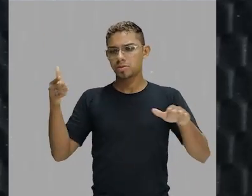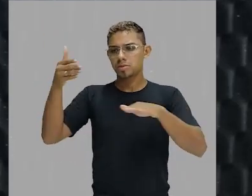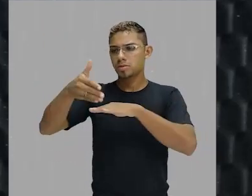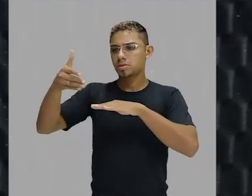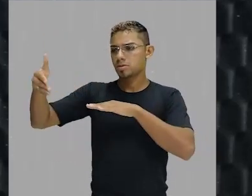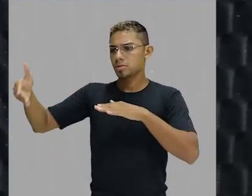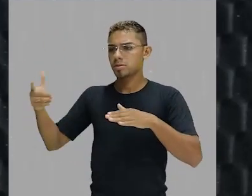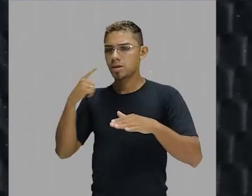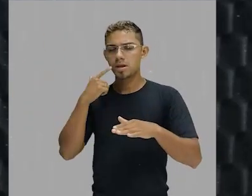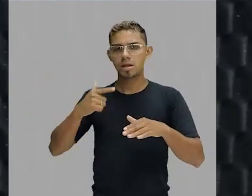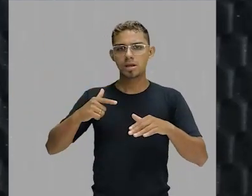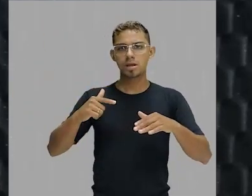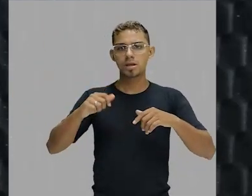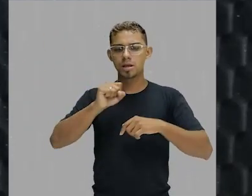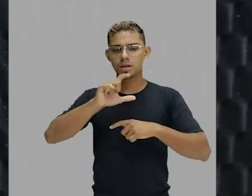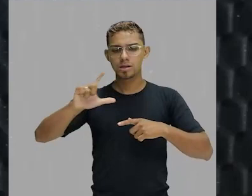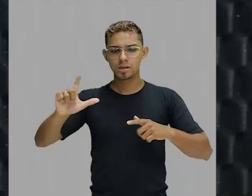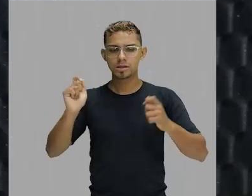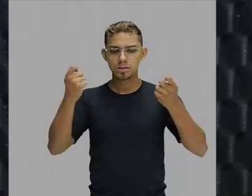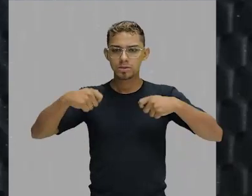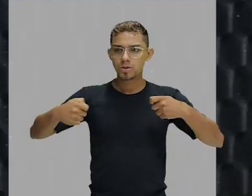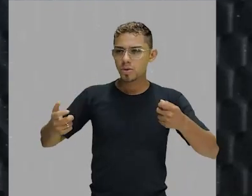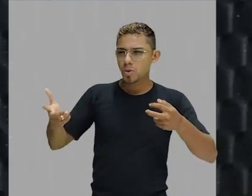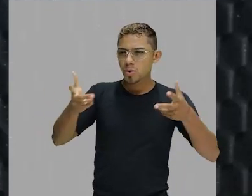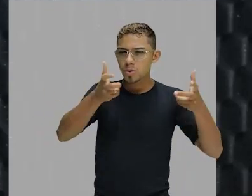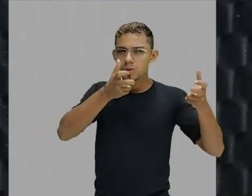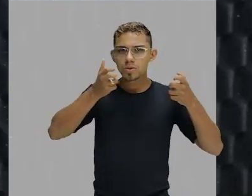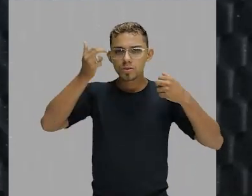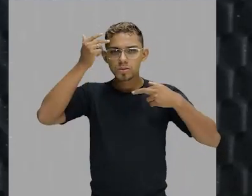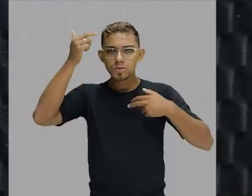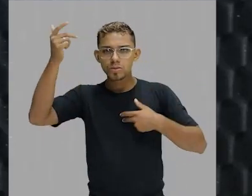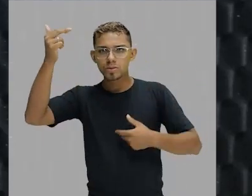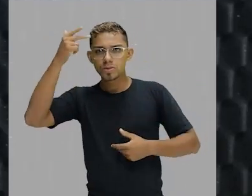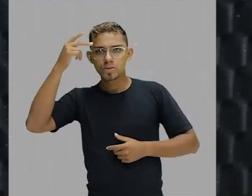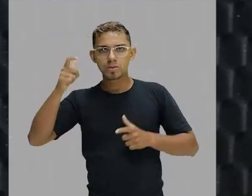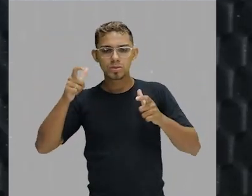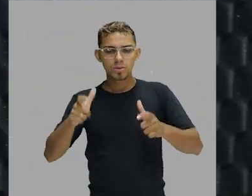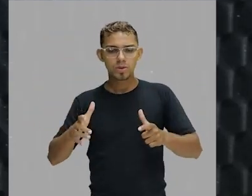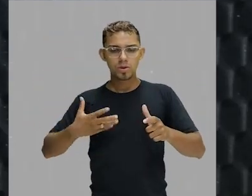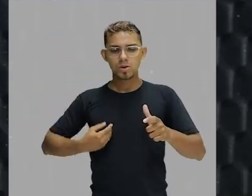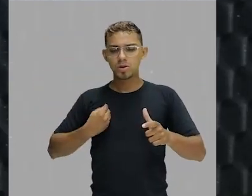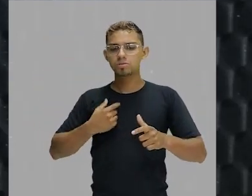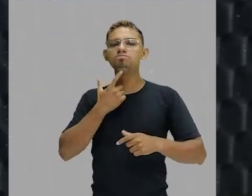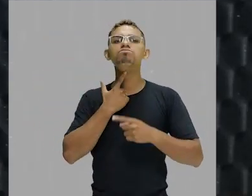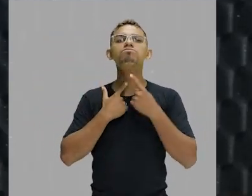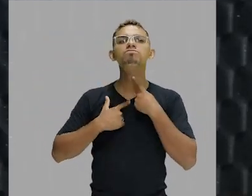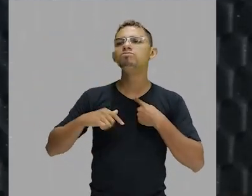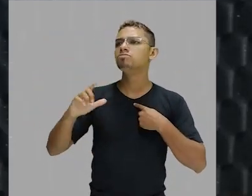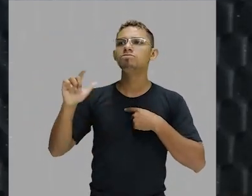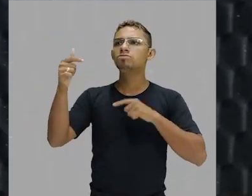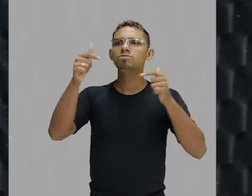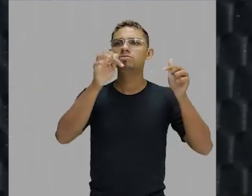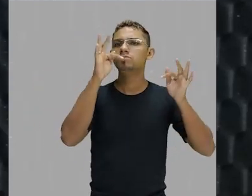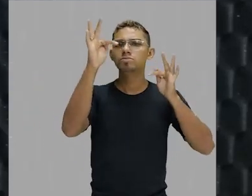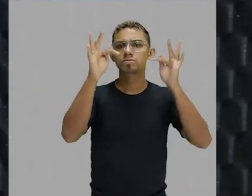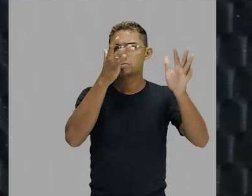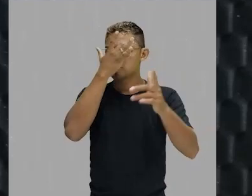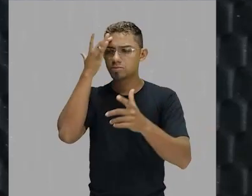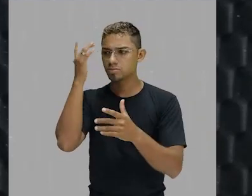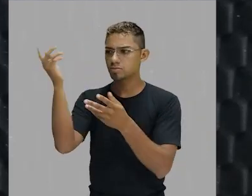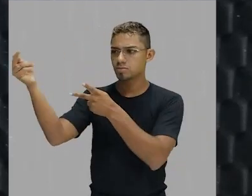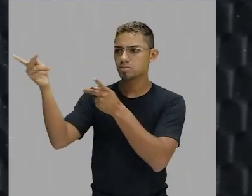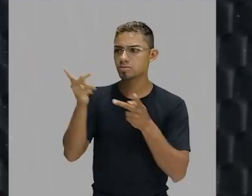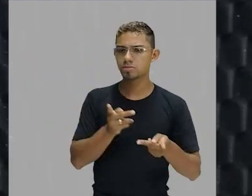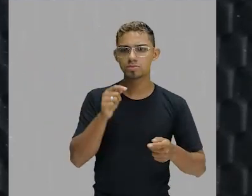Basta rodar pela cidade e andar pela cidade. Você já está participando da história e de um local que é desejado por muita gente para vir para